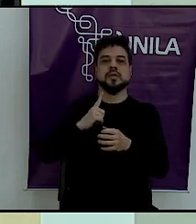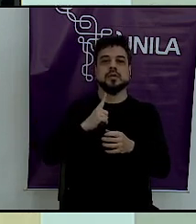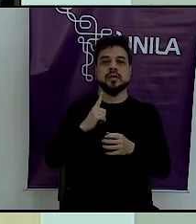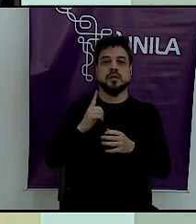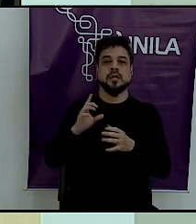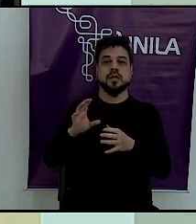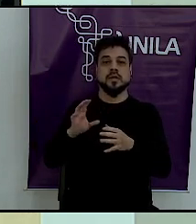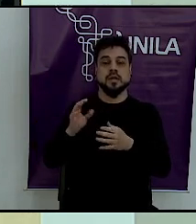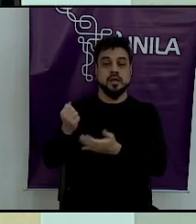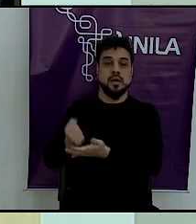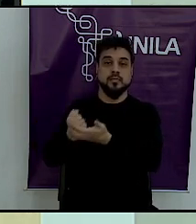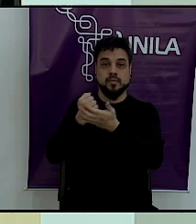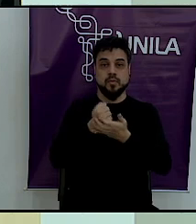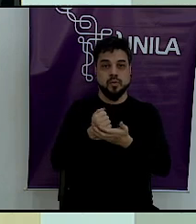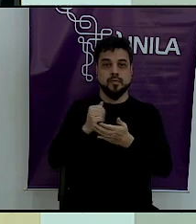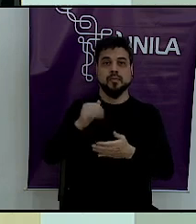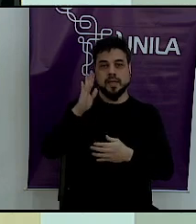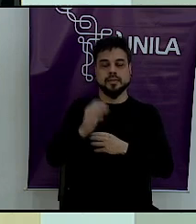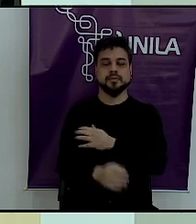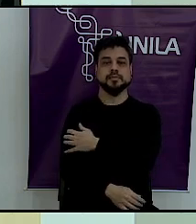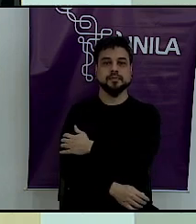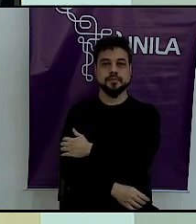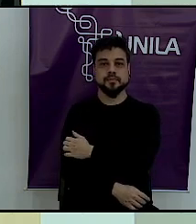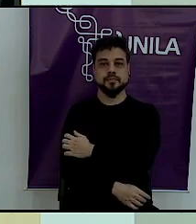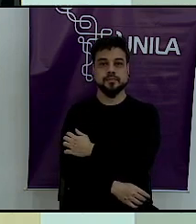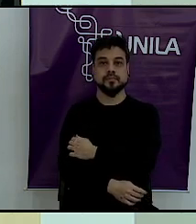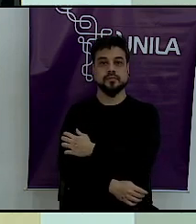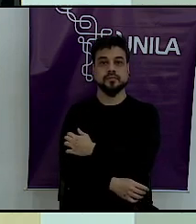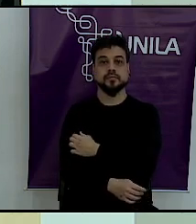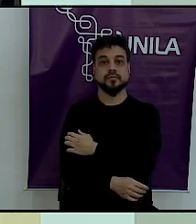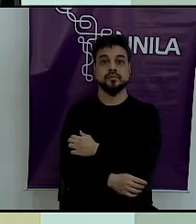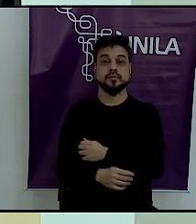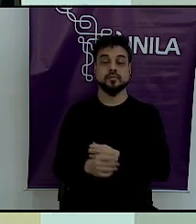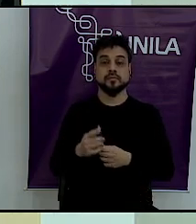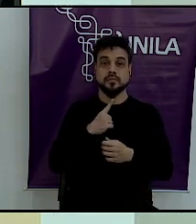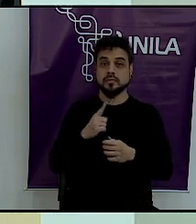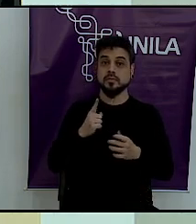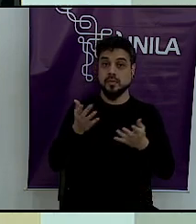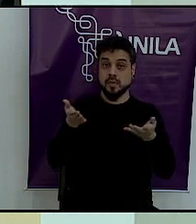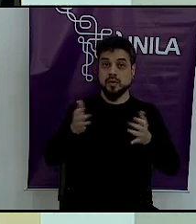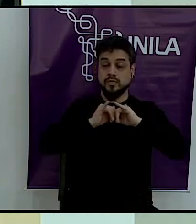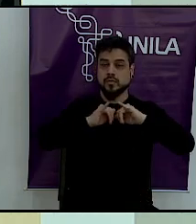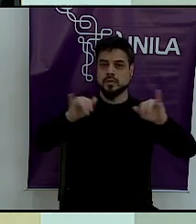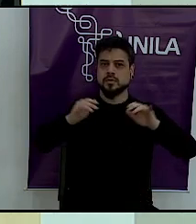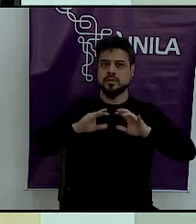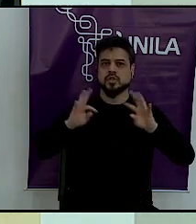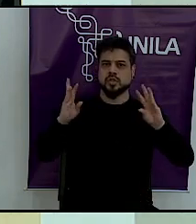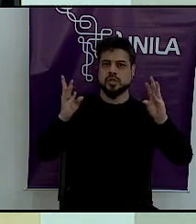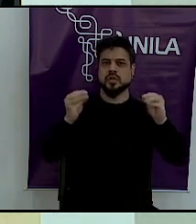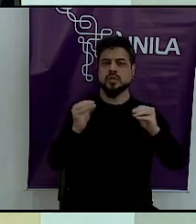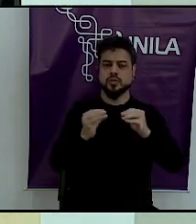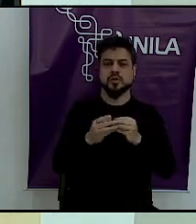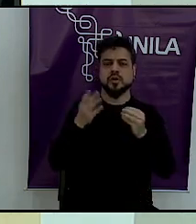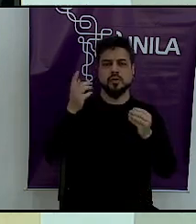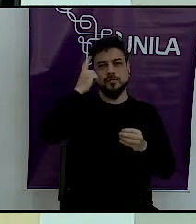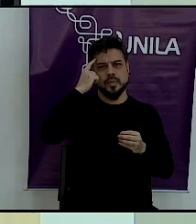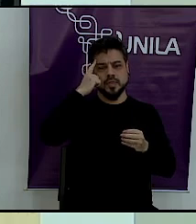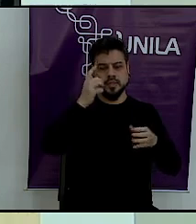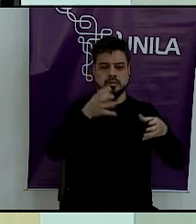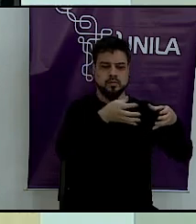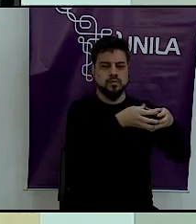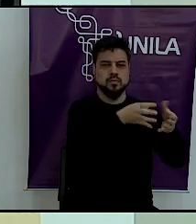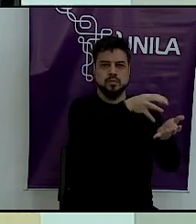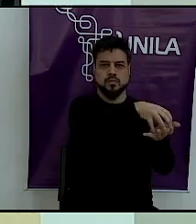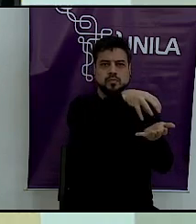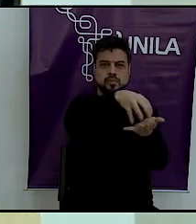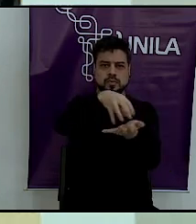fomento de uma maneira geral. Bom, então esses são os dados gerais. Agora, uma visão das macrounidades,